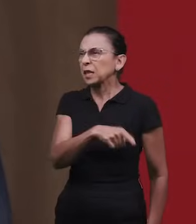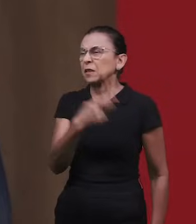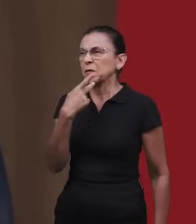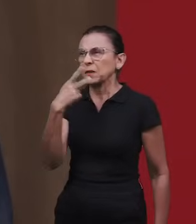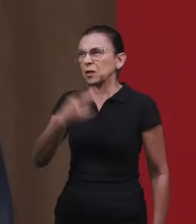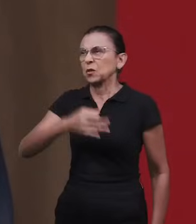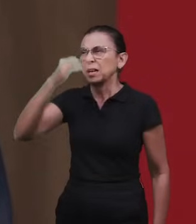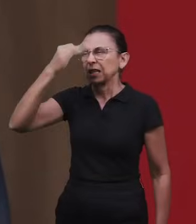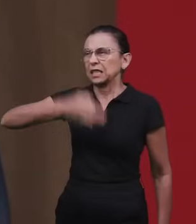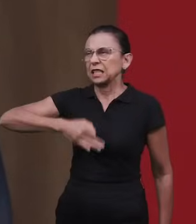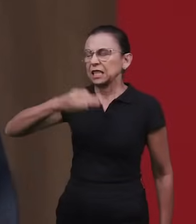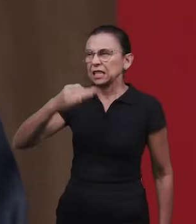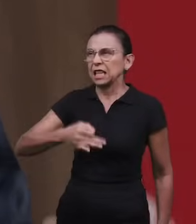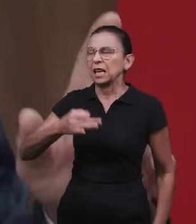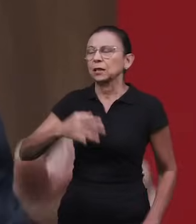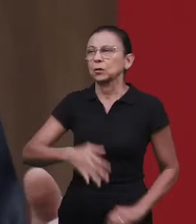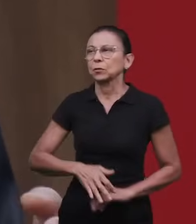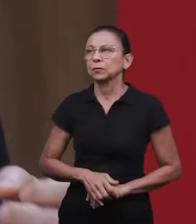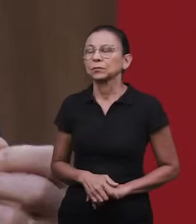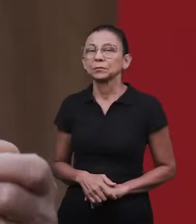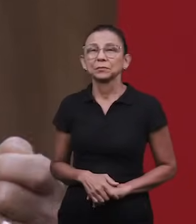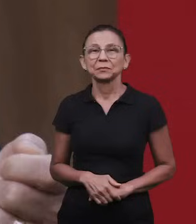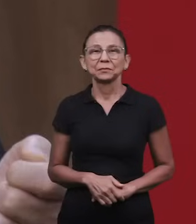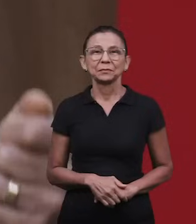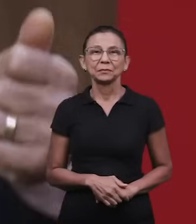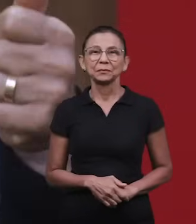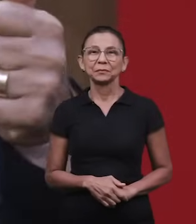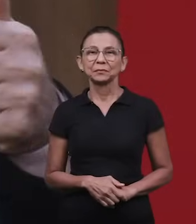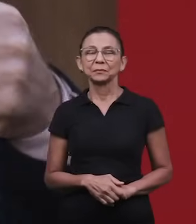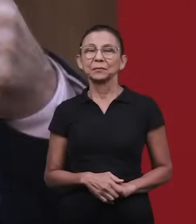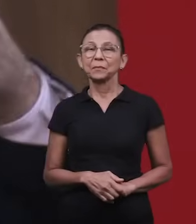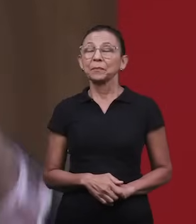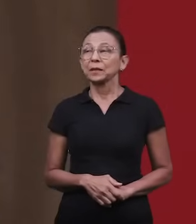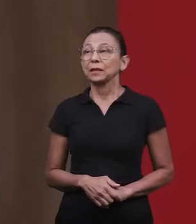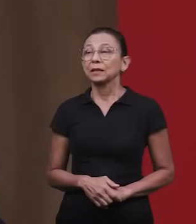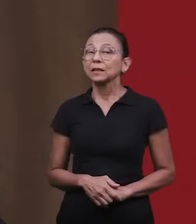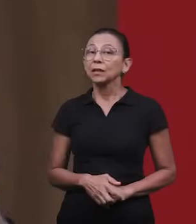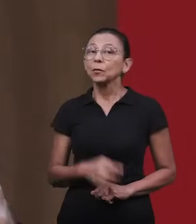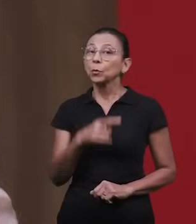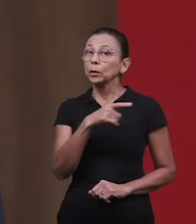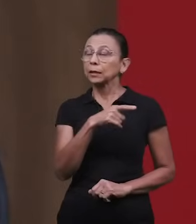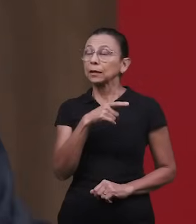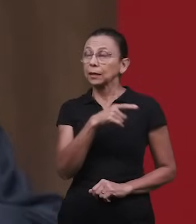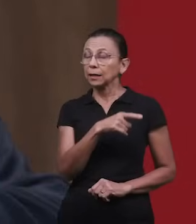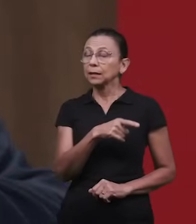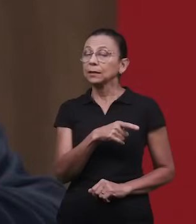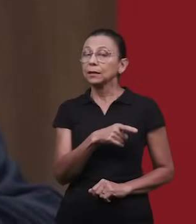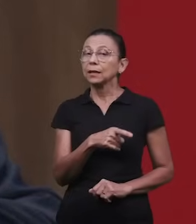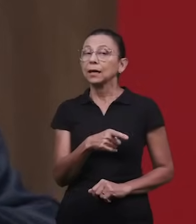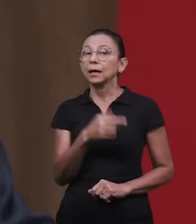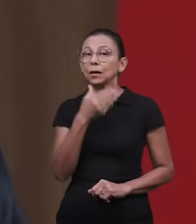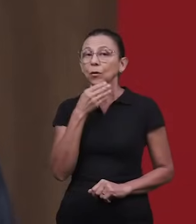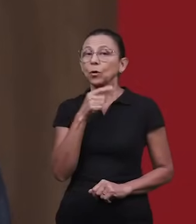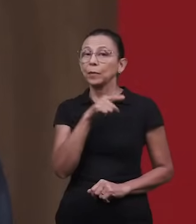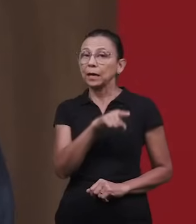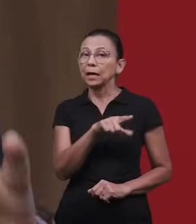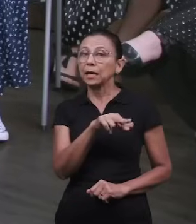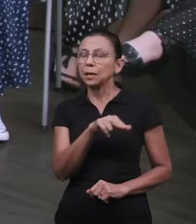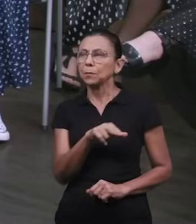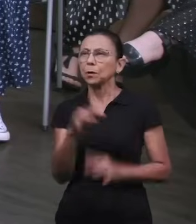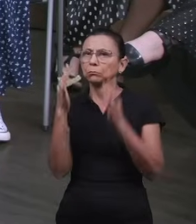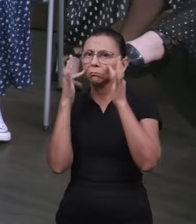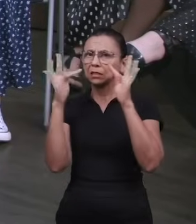mesmo. Se ele falar, é certo. Não acredito mais. Quer dizer, o testemunho dele era tão forte na família que já estava definido